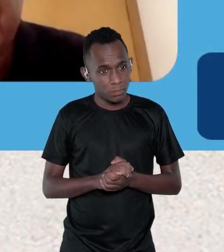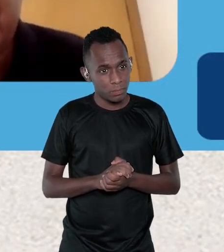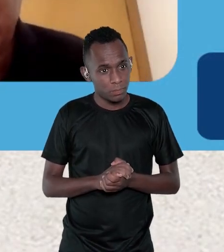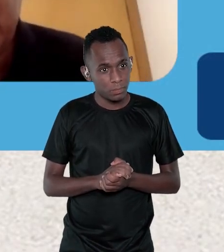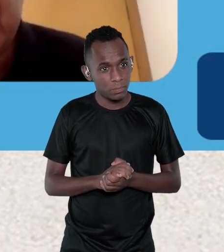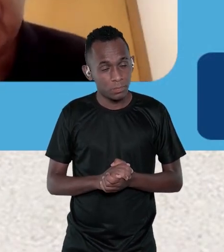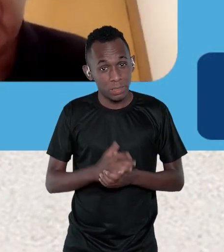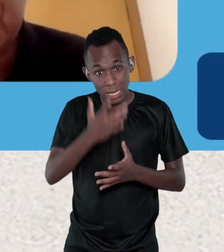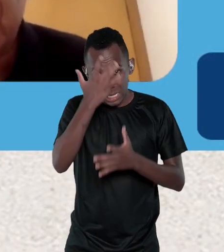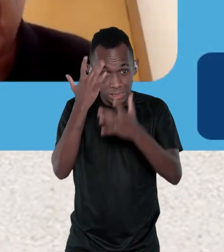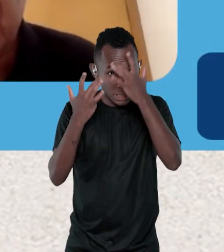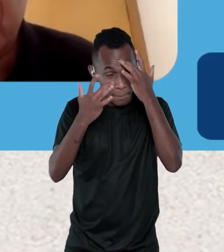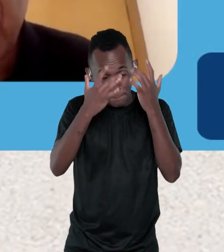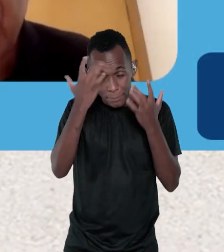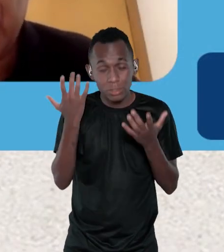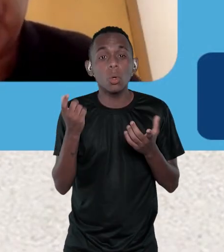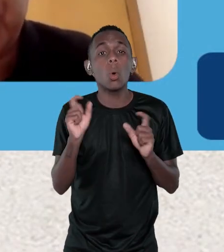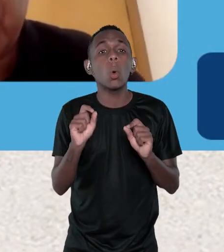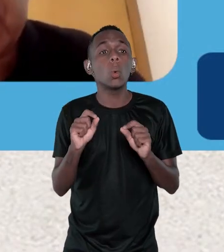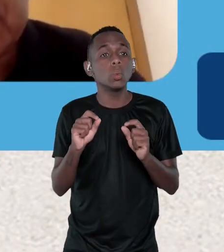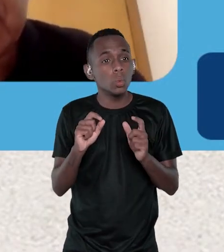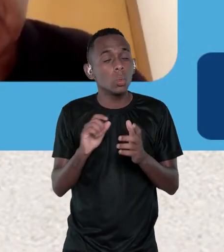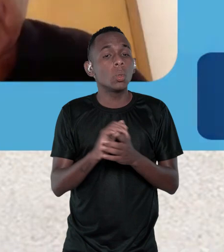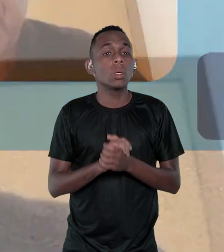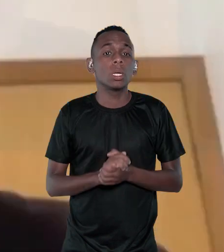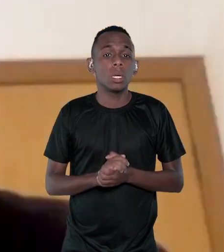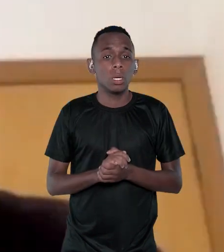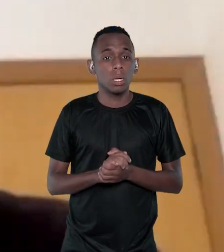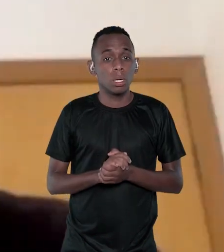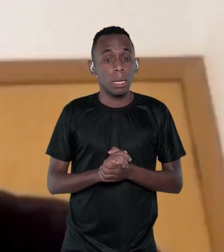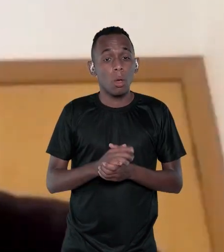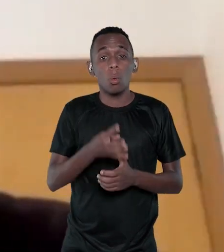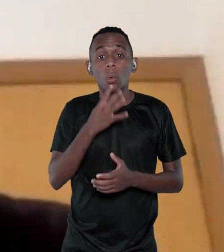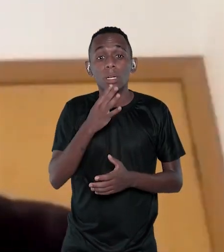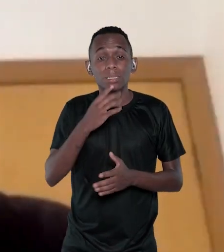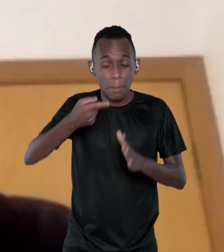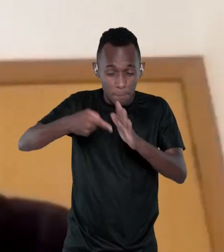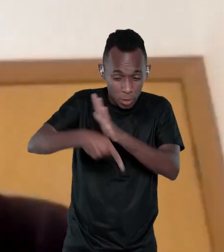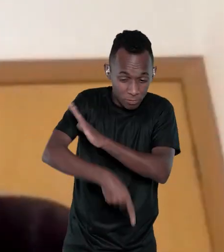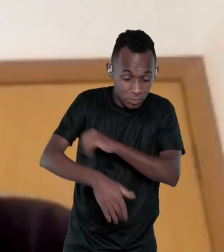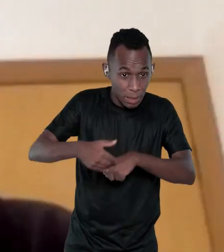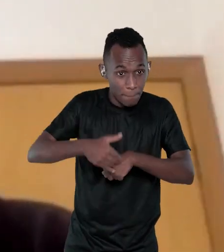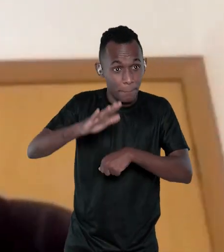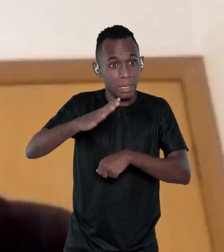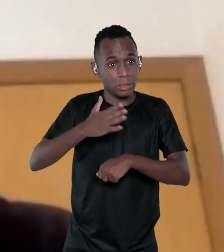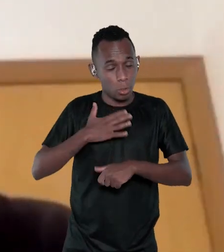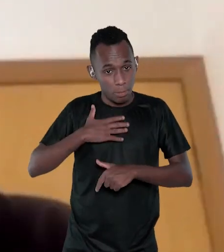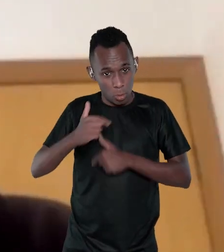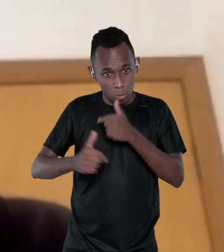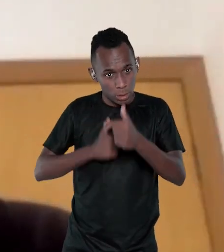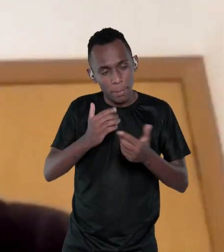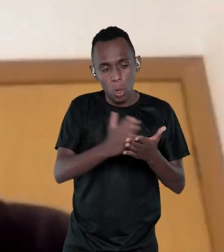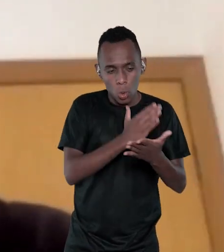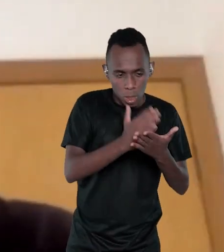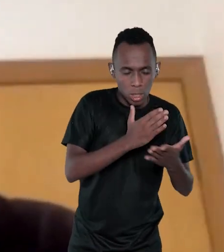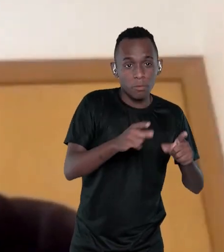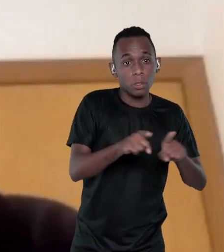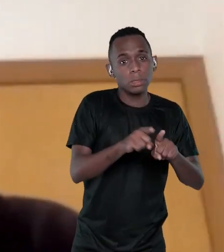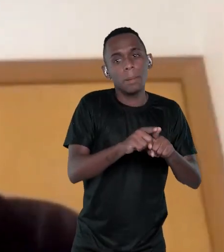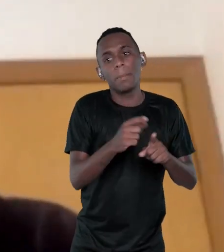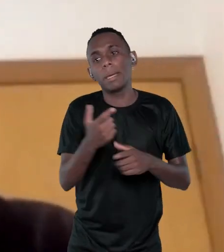Obrigado mais uma vez. Eu queria só um toquezinho, porque as pessoas, para conhecerem